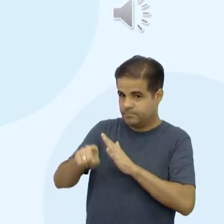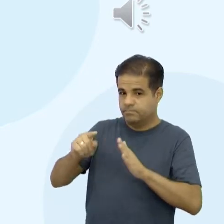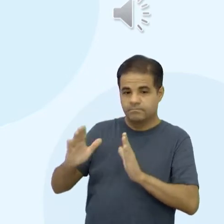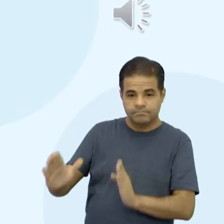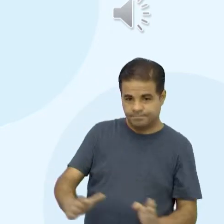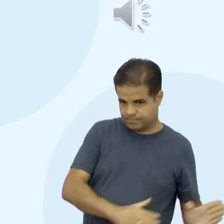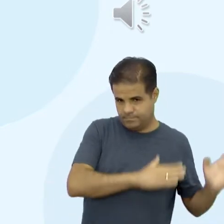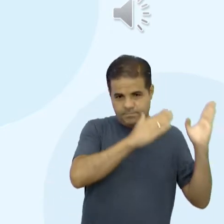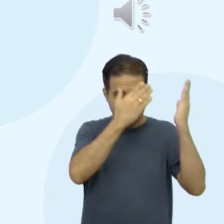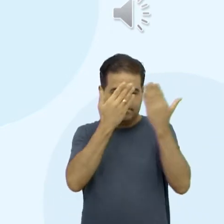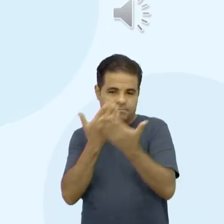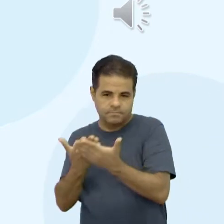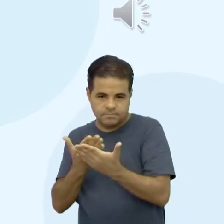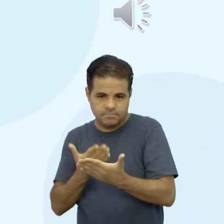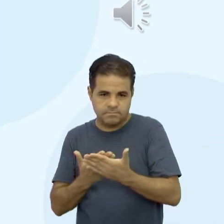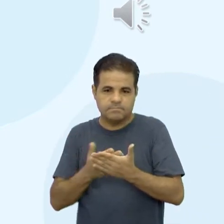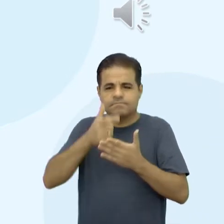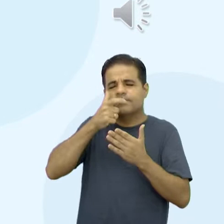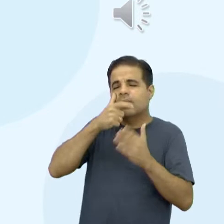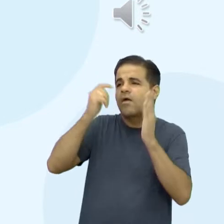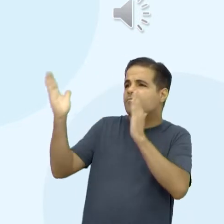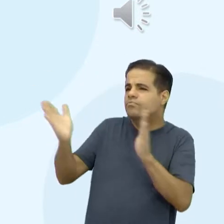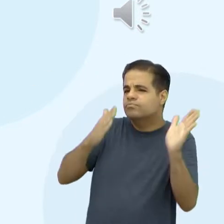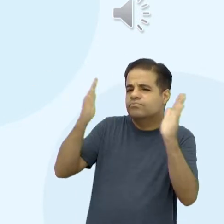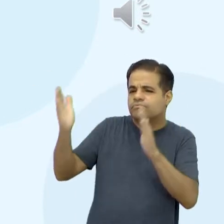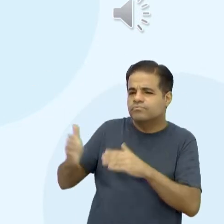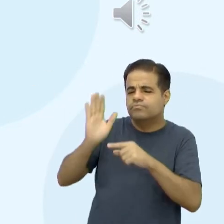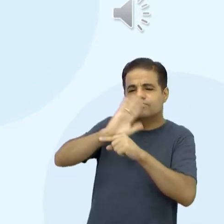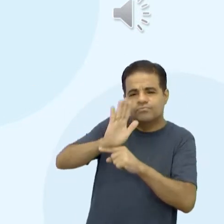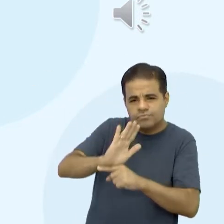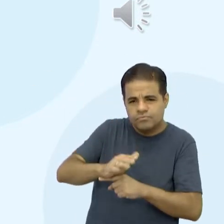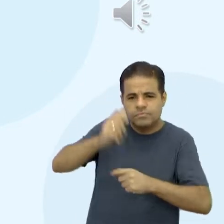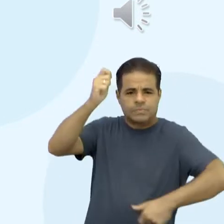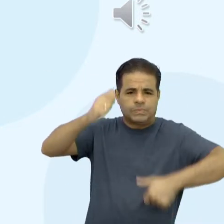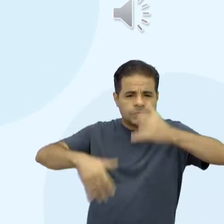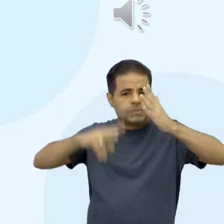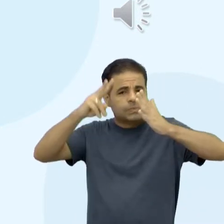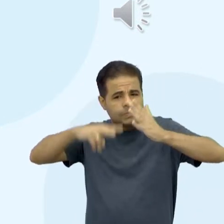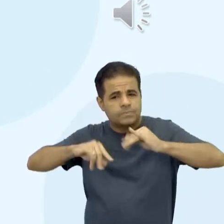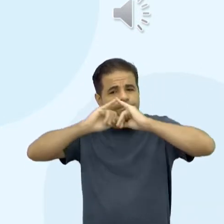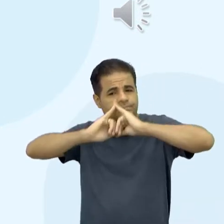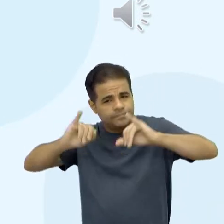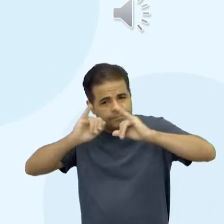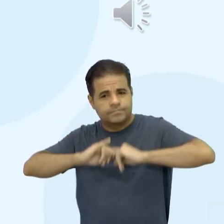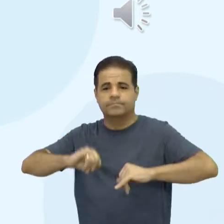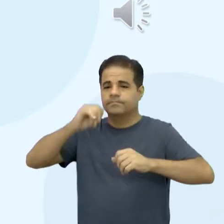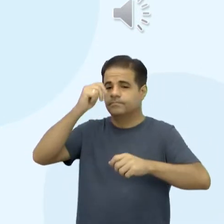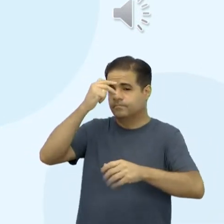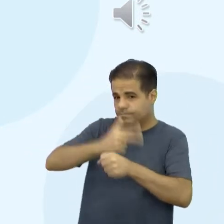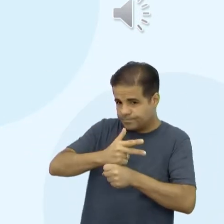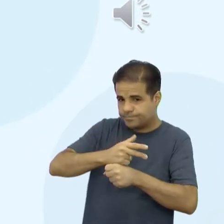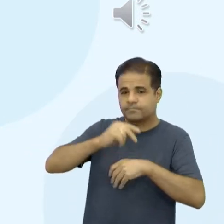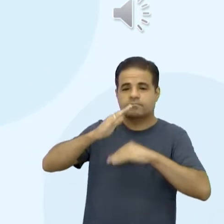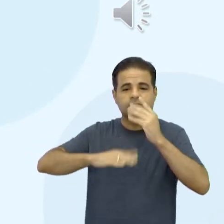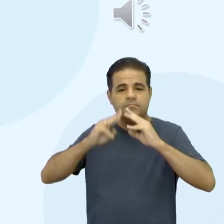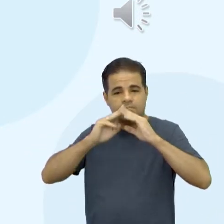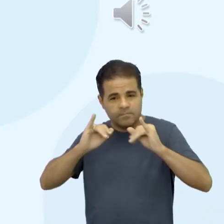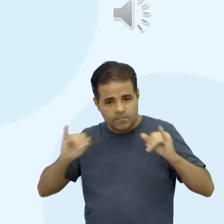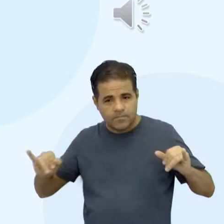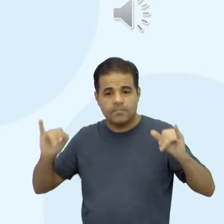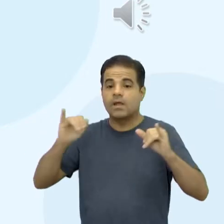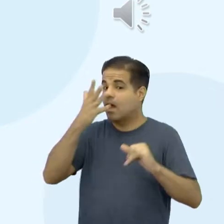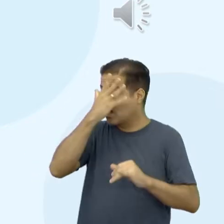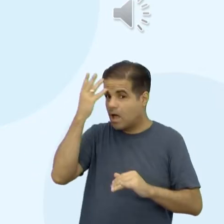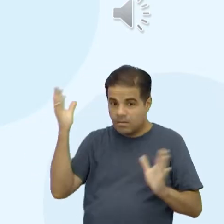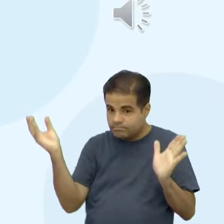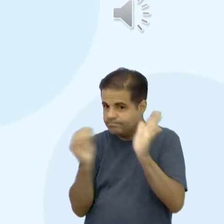norteadoras da nossa aula. Assista vídeos que falem sobre leitura de imagens e marketing publicitário nas redes sociais e, como eu disse, não esquece de